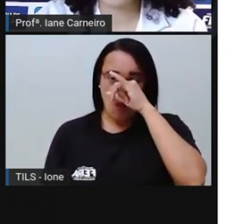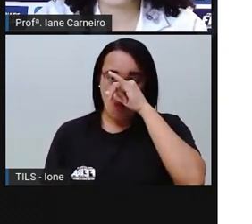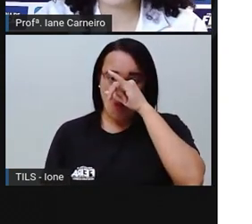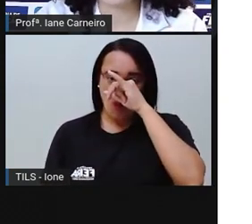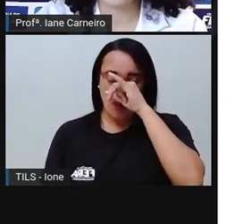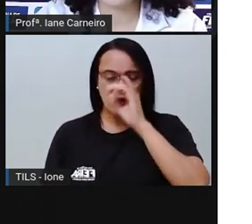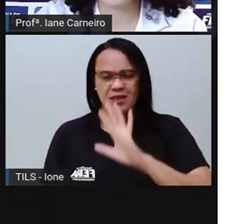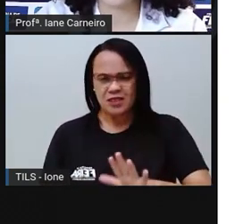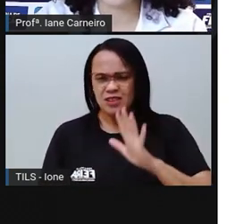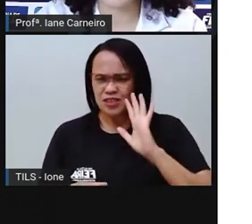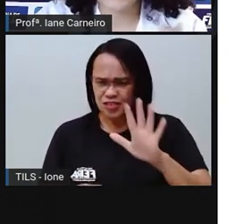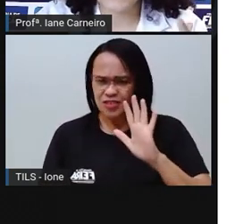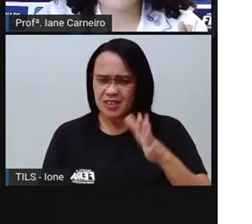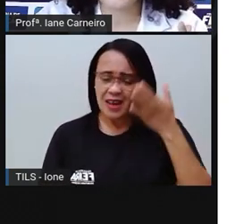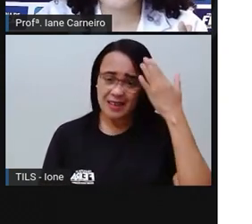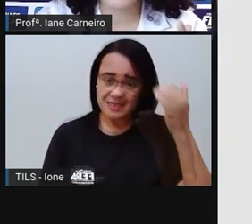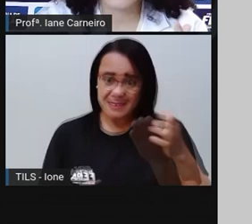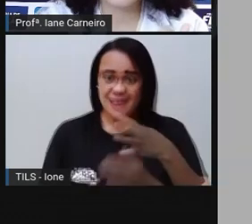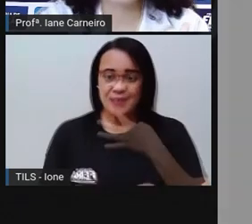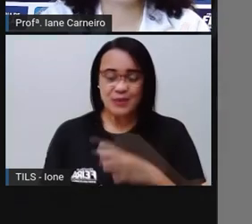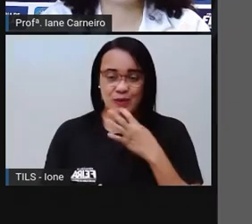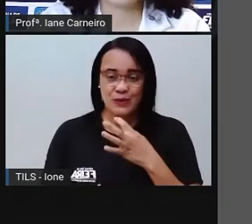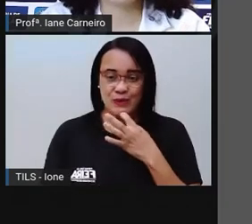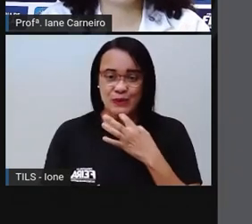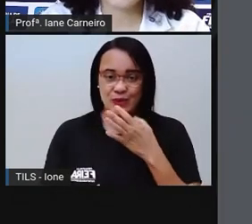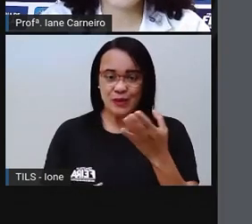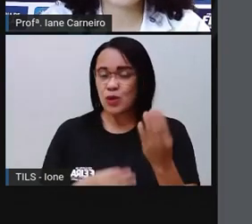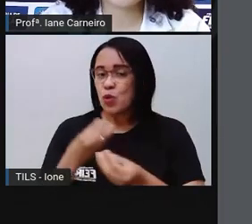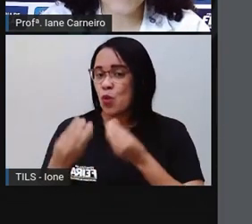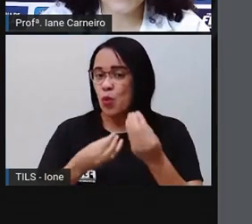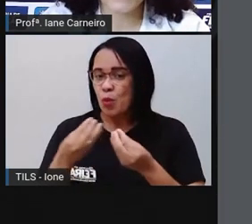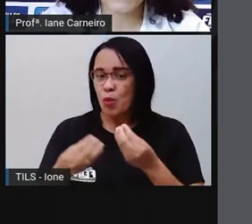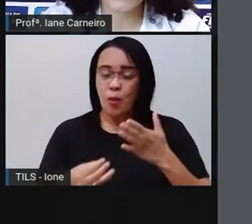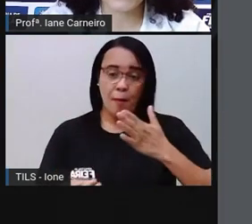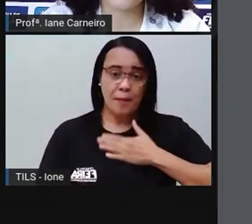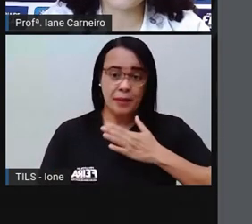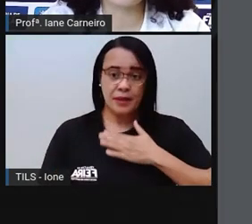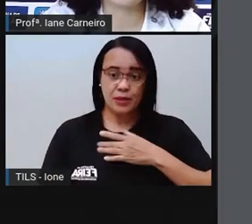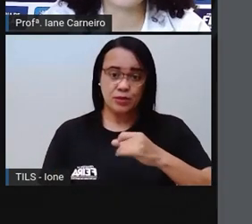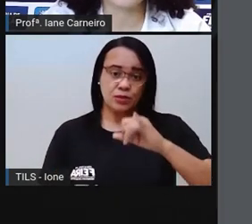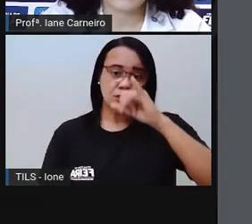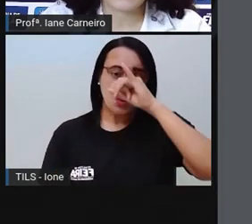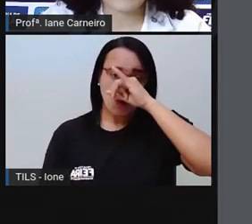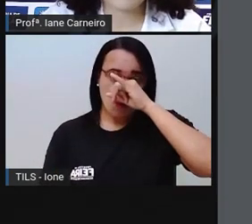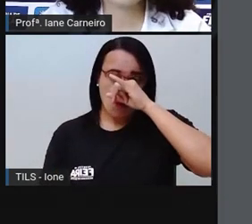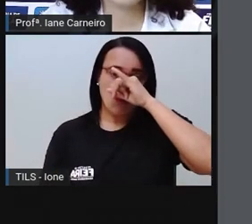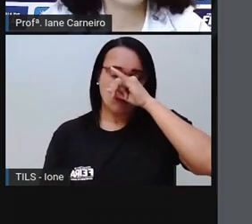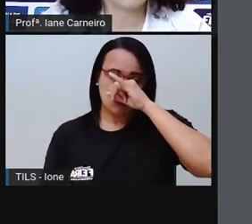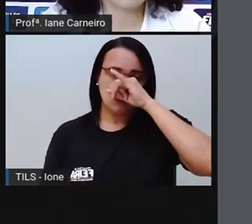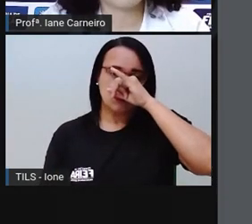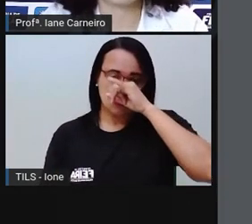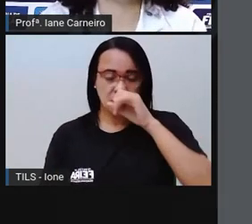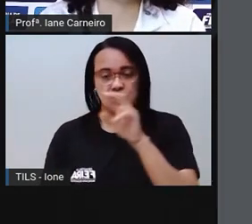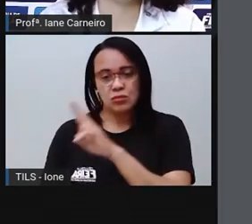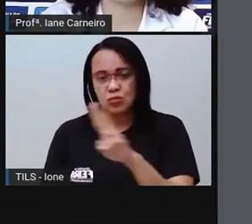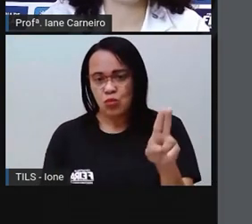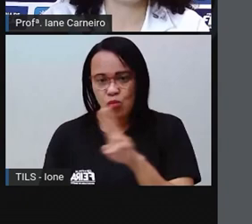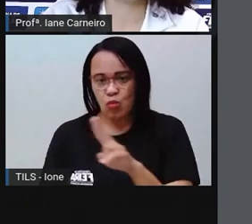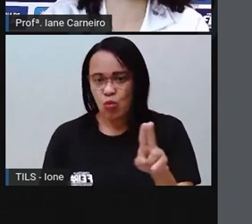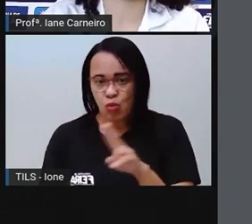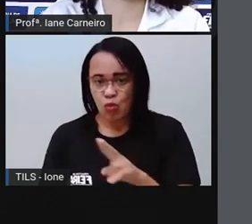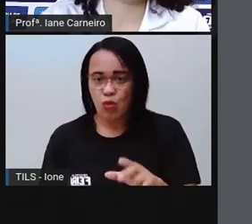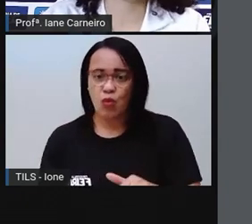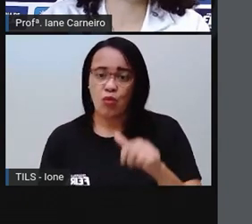Você já ouviu essa história em algum lugar? Então, ó, Meus Porquinhos, de Audrey Wood e